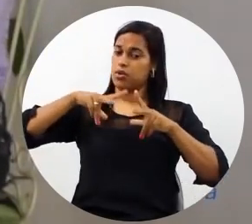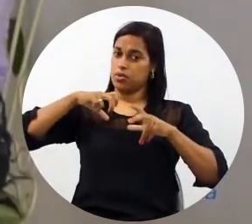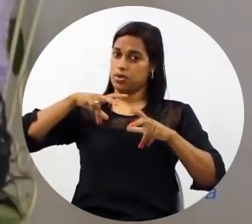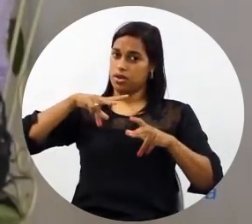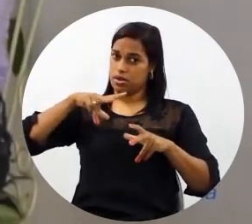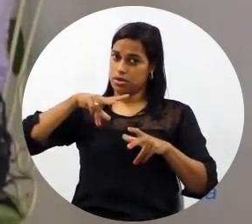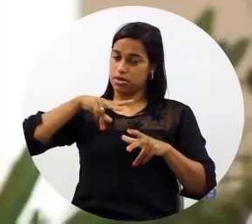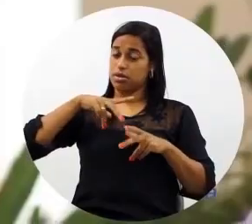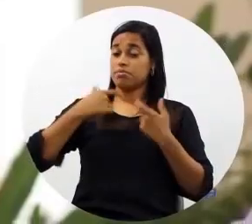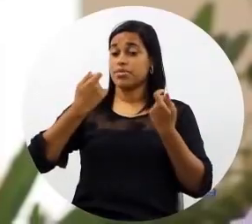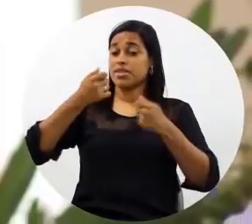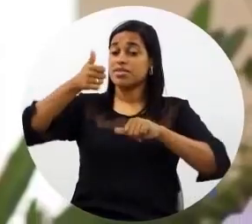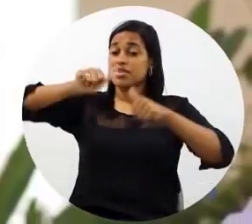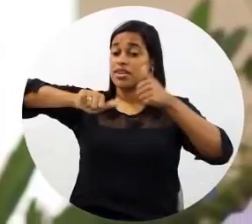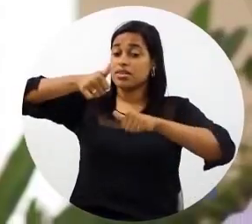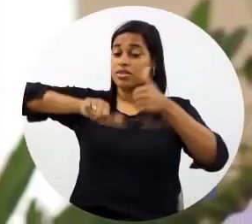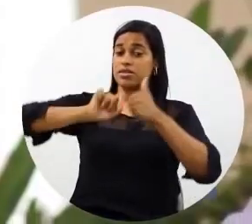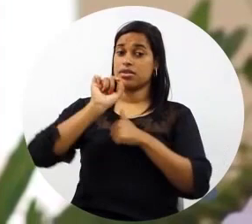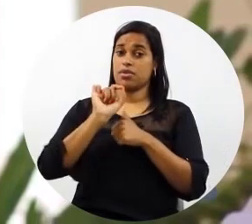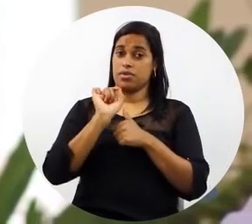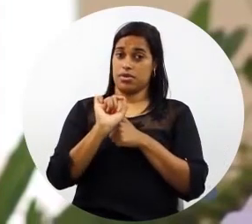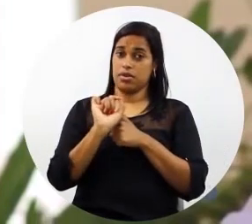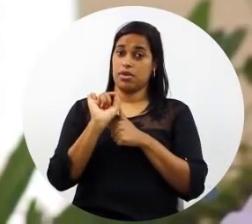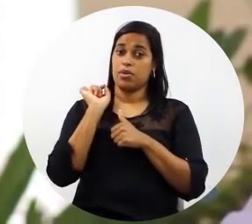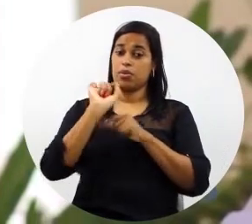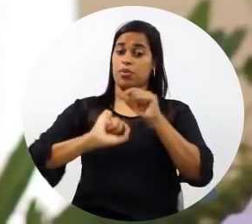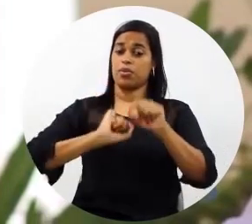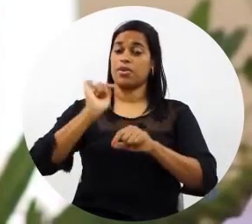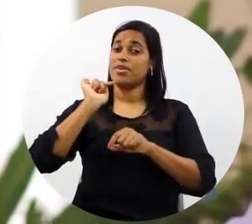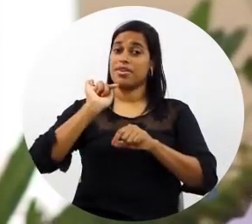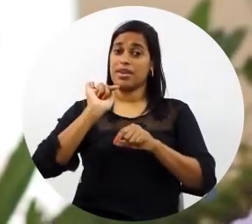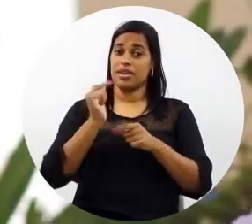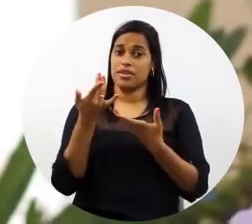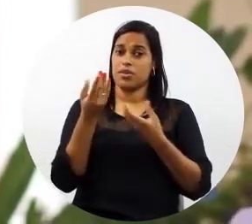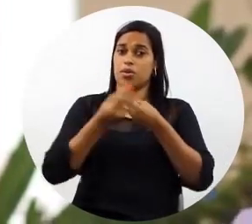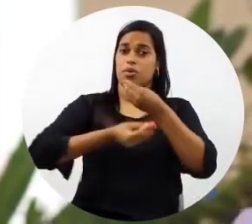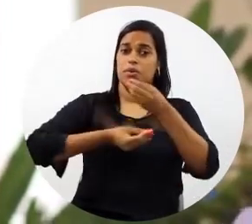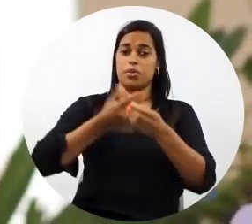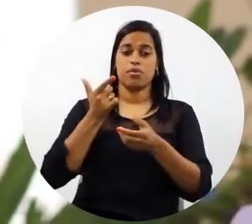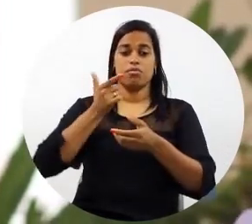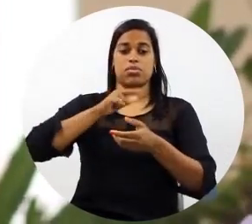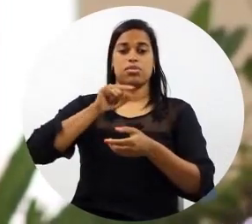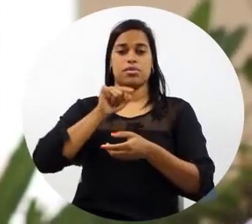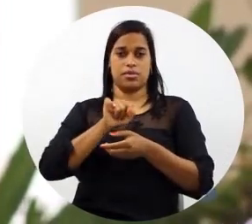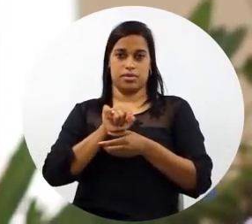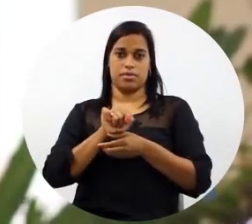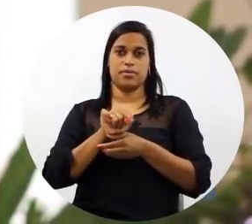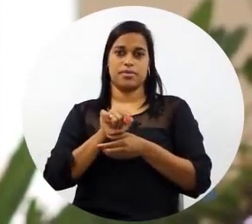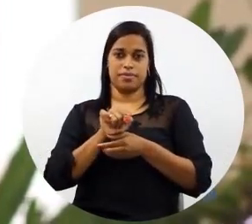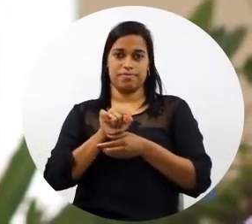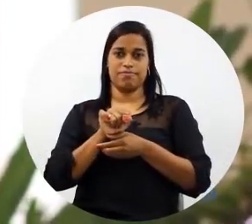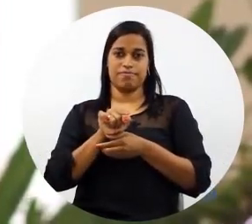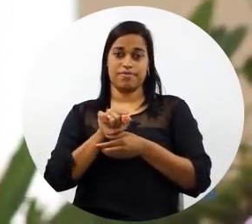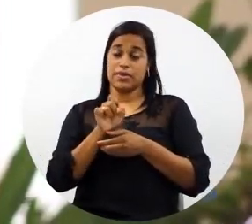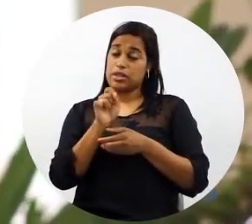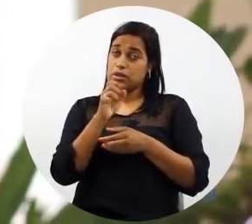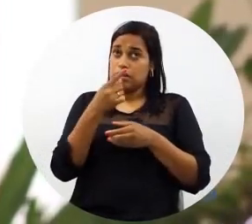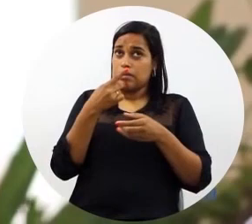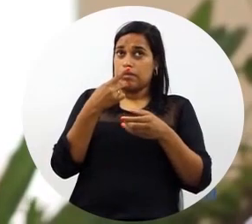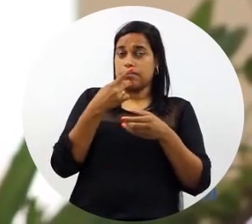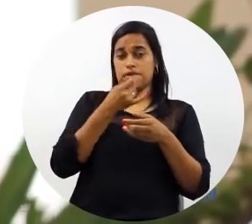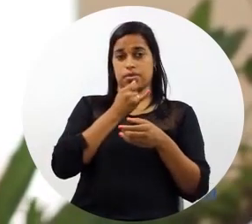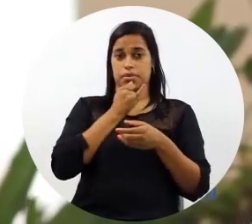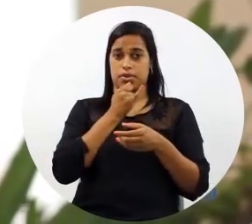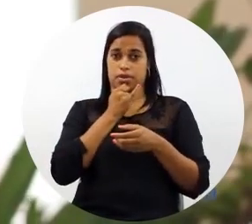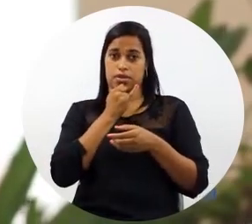que analisar o que é que leva ele a agir daquela forma. Certo? Então, quando a gente fala